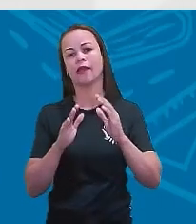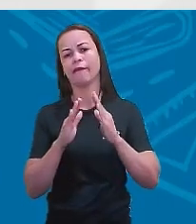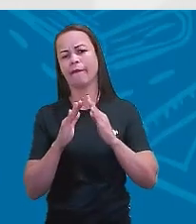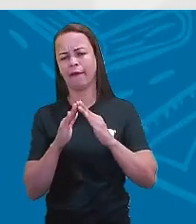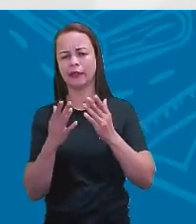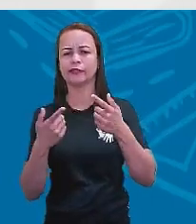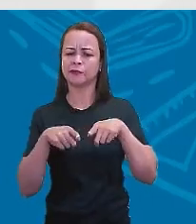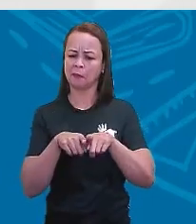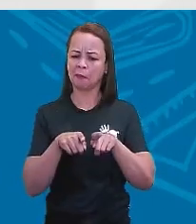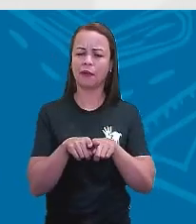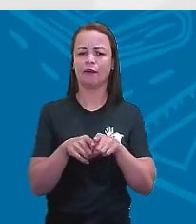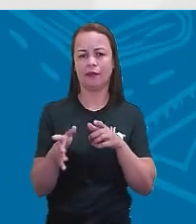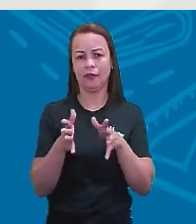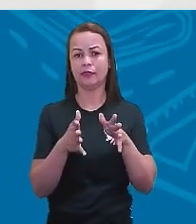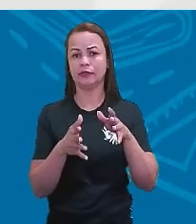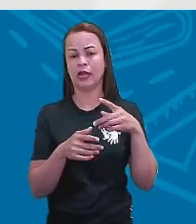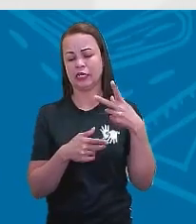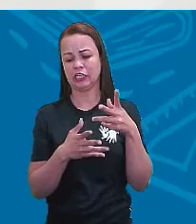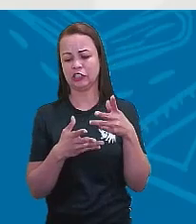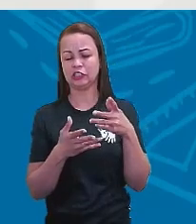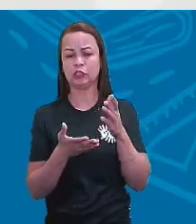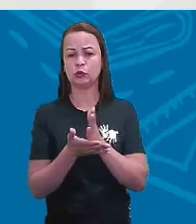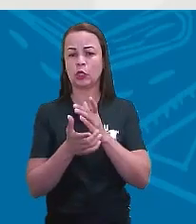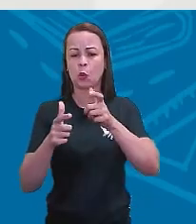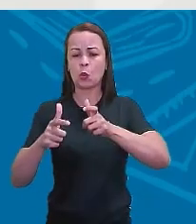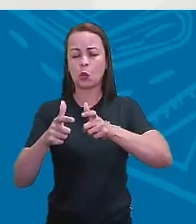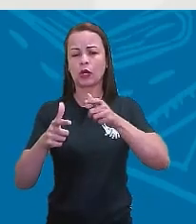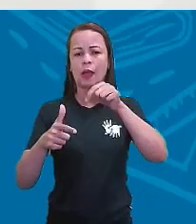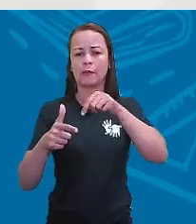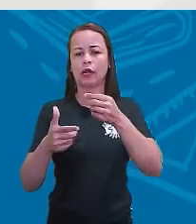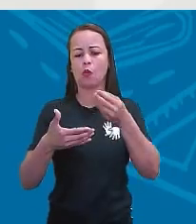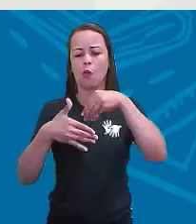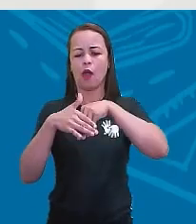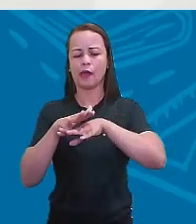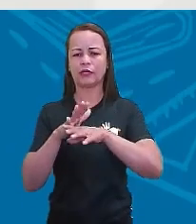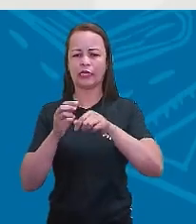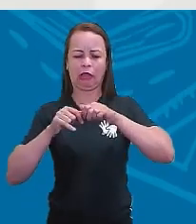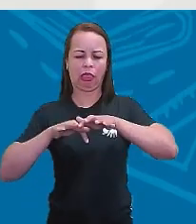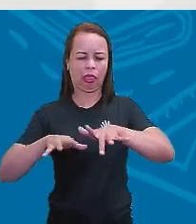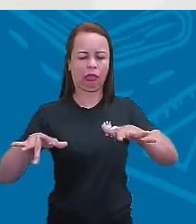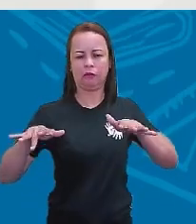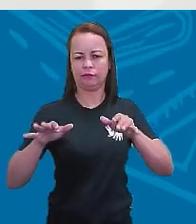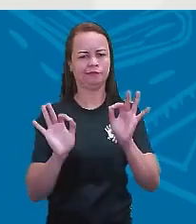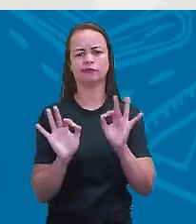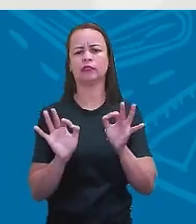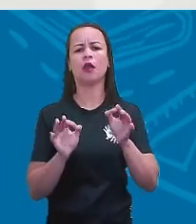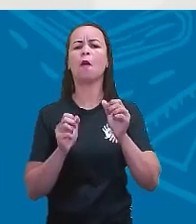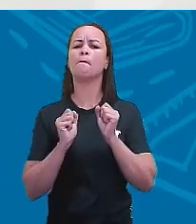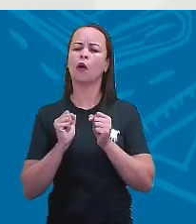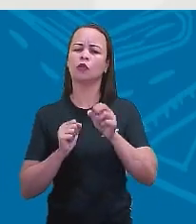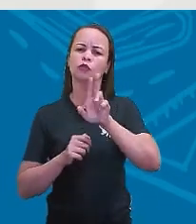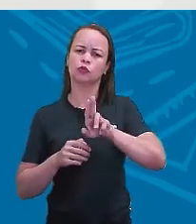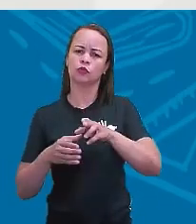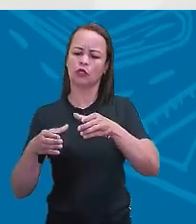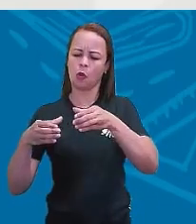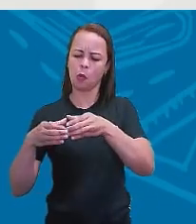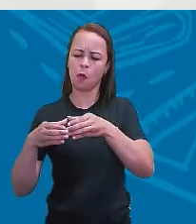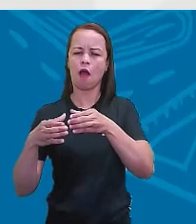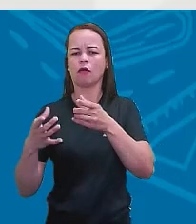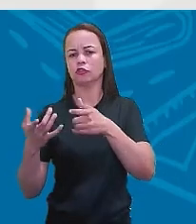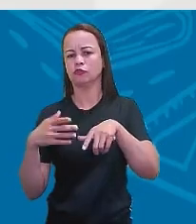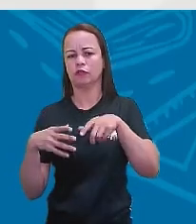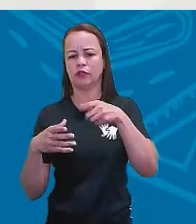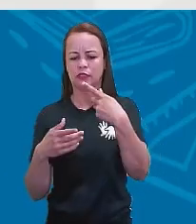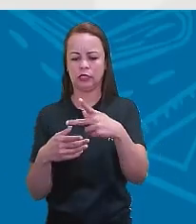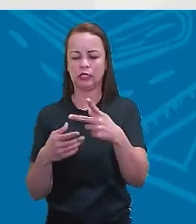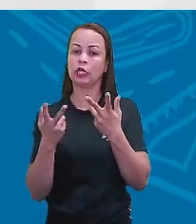para guardar os lápis, aí fica deixando eles tudo espalhado. Pode usar um pote, uma vasilha ou até mesmo fazer do jeitinho que está aí na